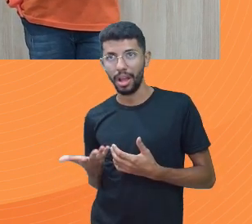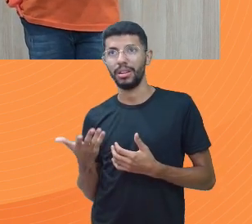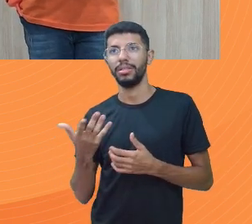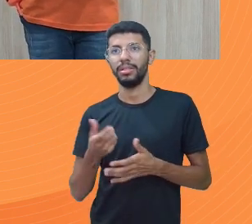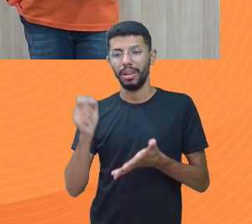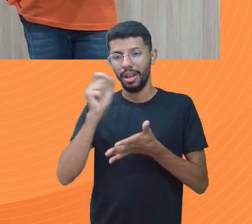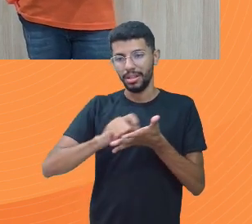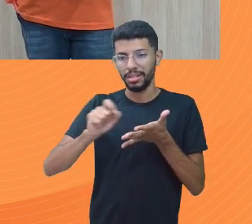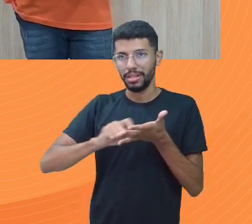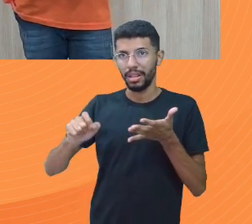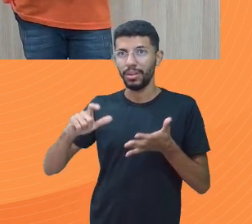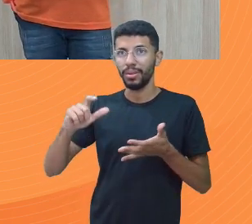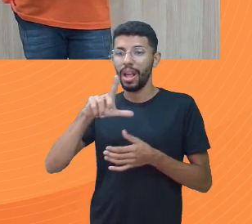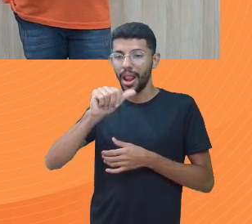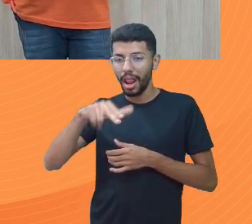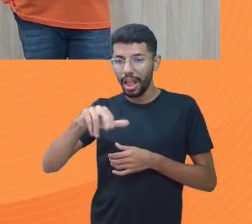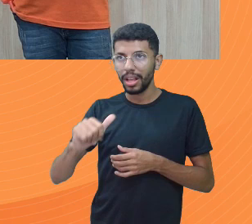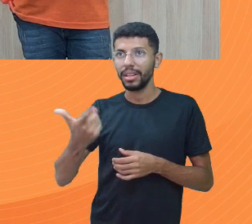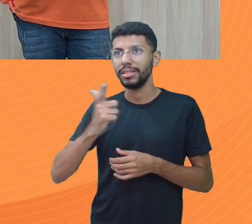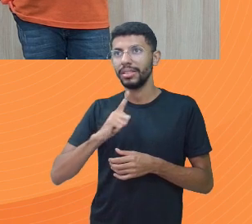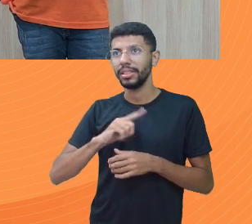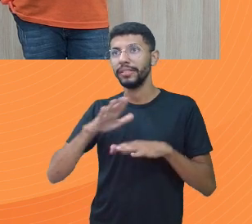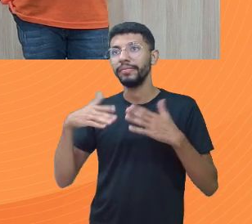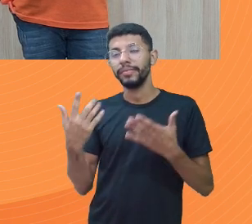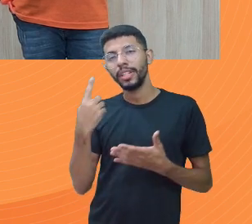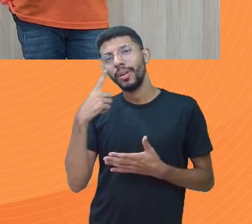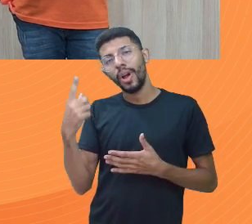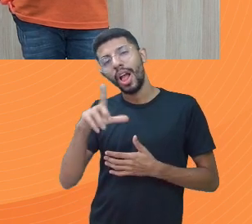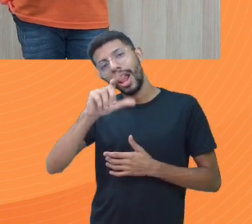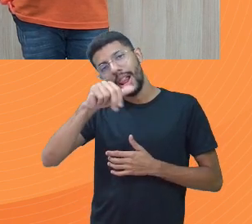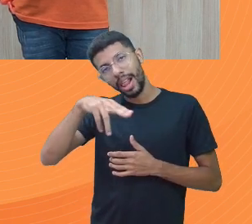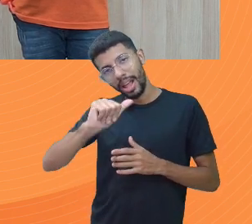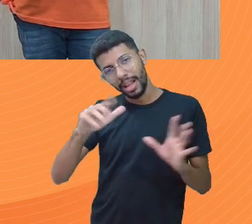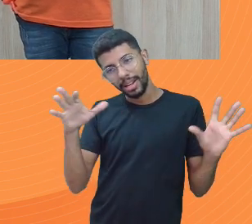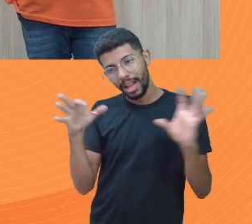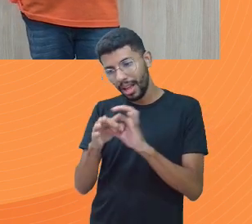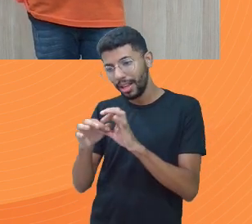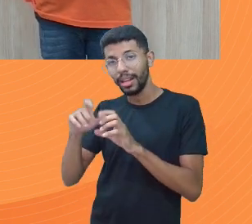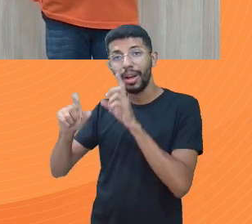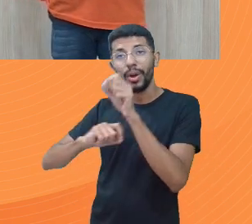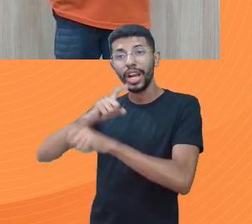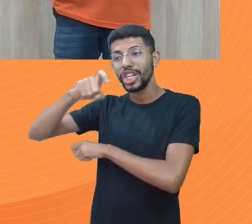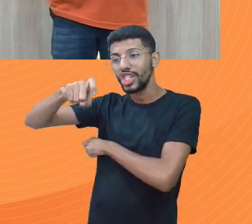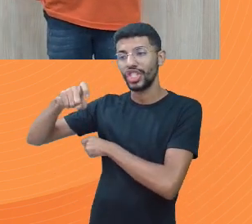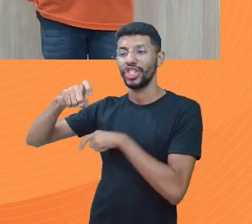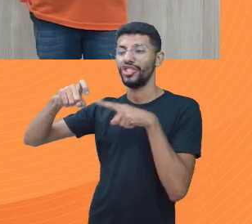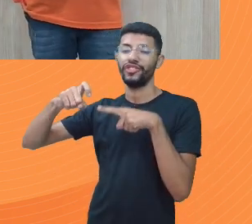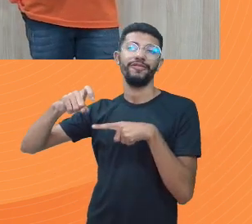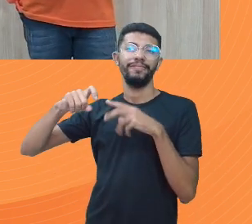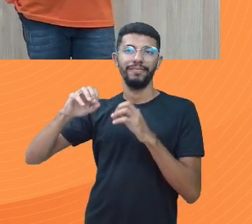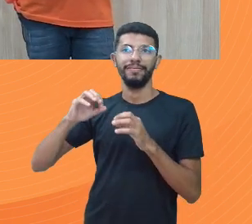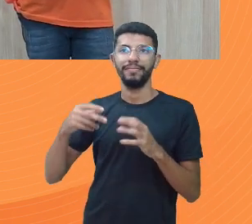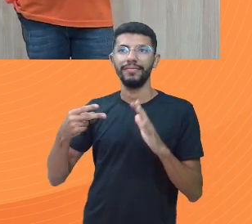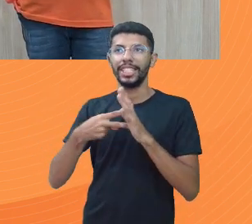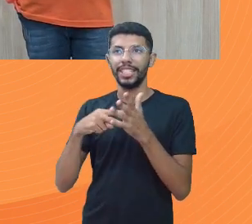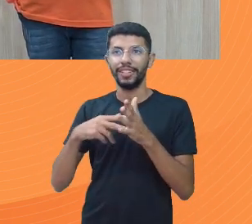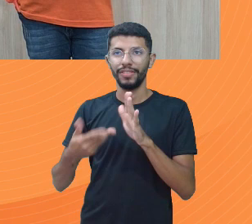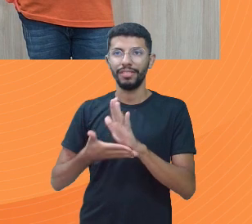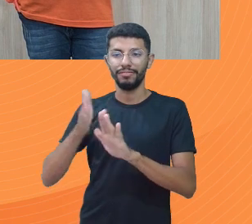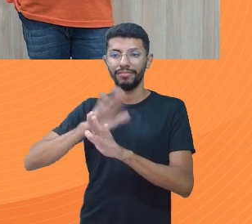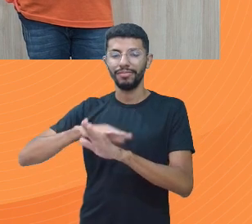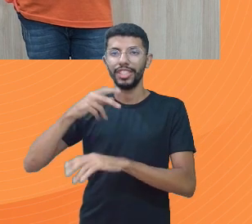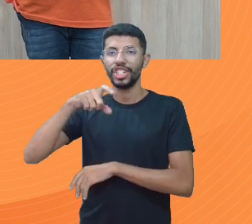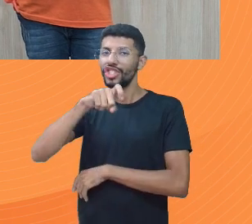Lana arrecadou. Então, eu vou chamar a Lana de X, ok? Lana vai ser o X da